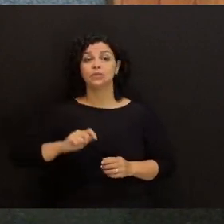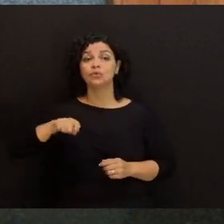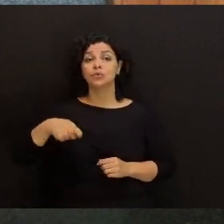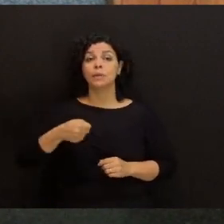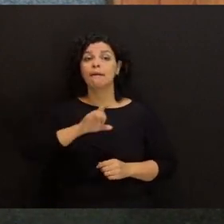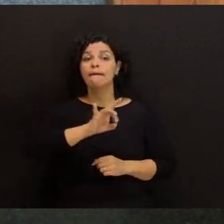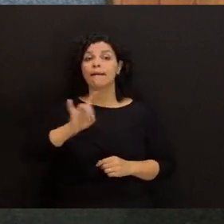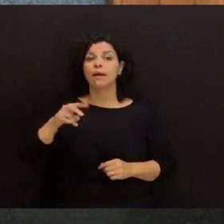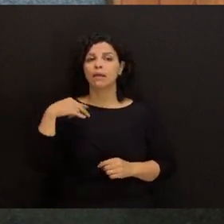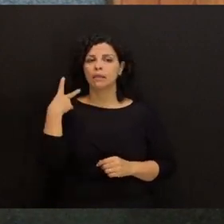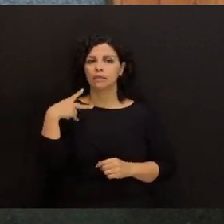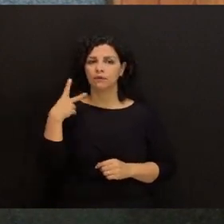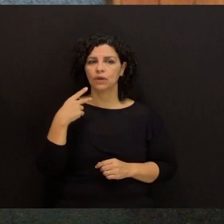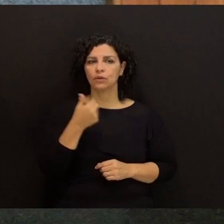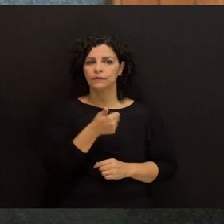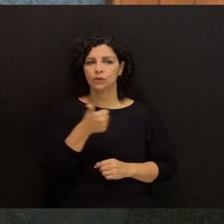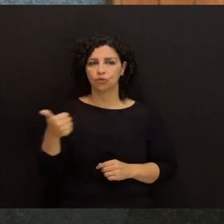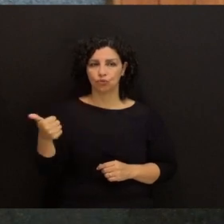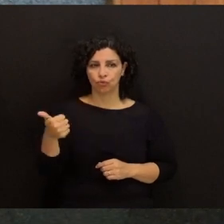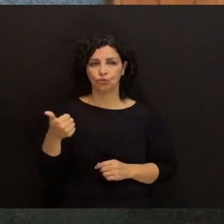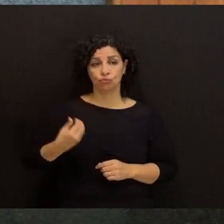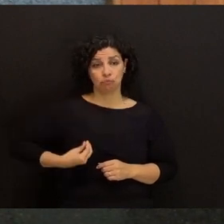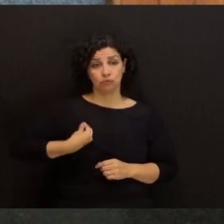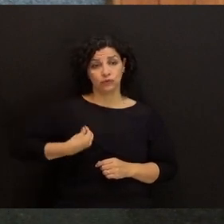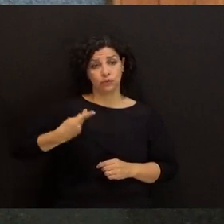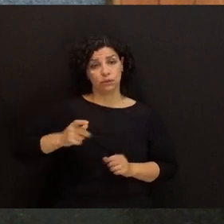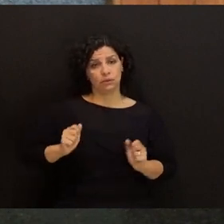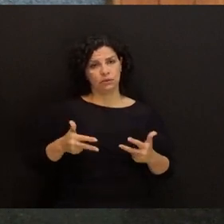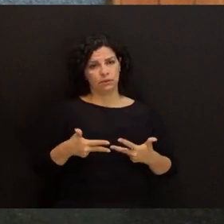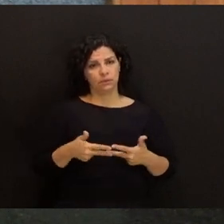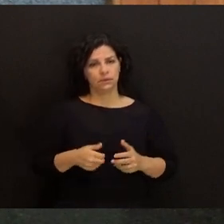a cada um de nós 21 para aumentar